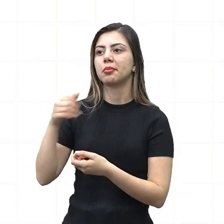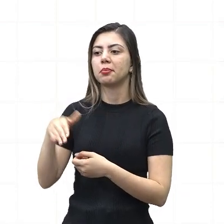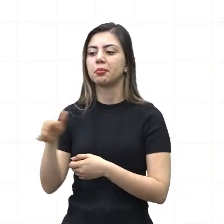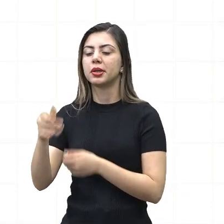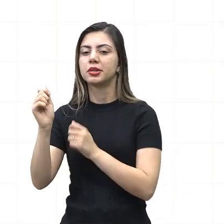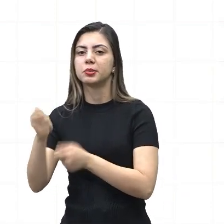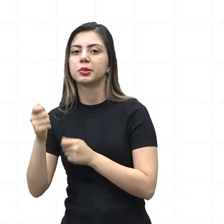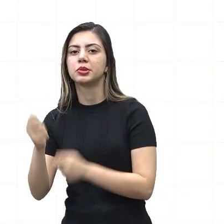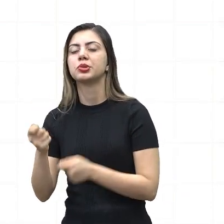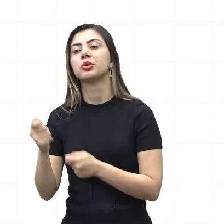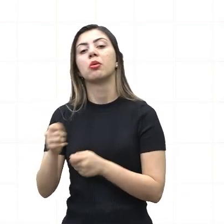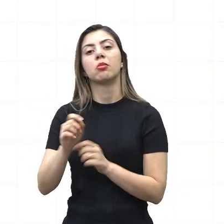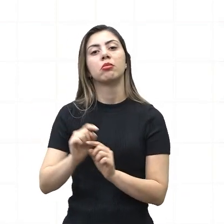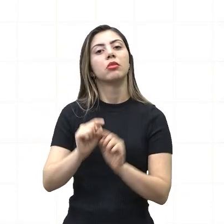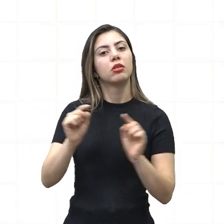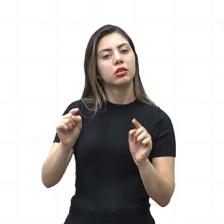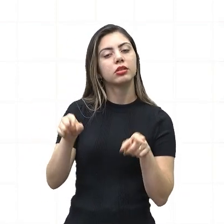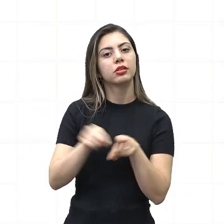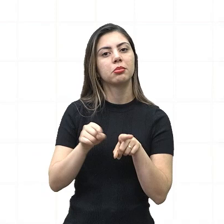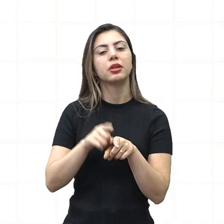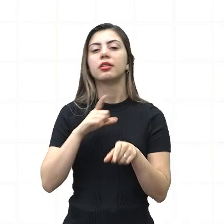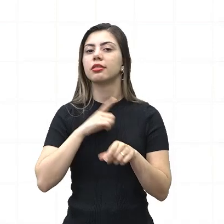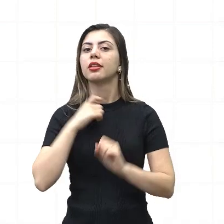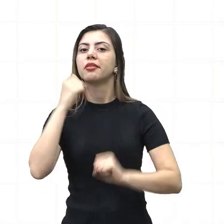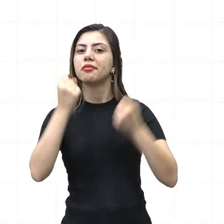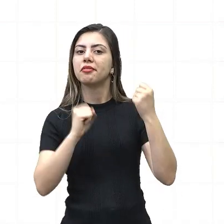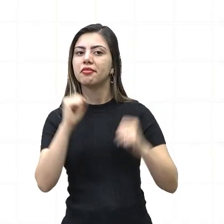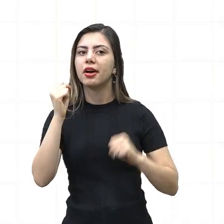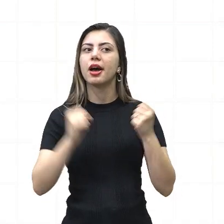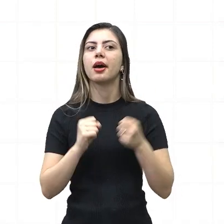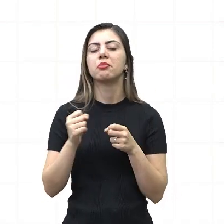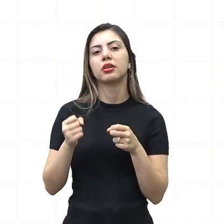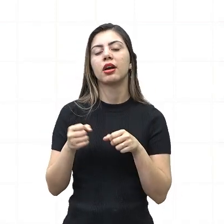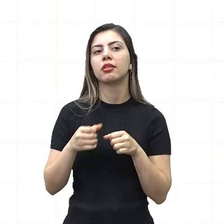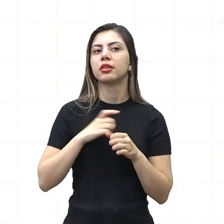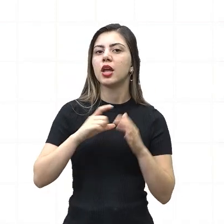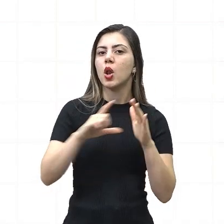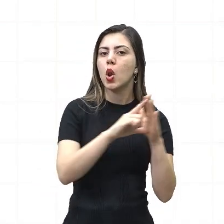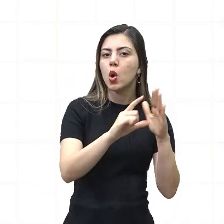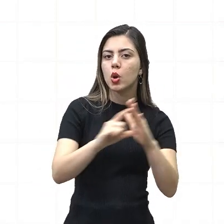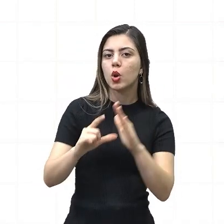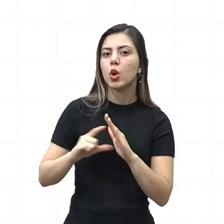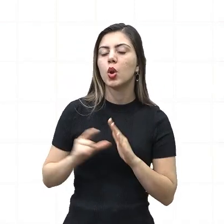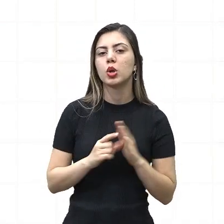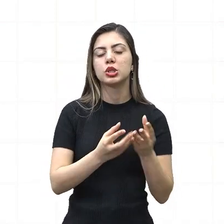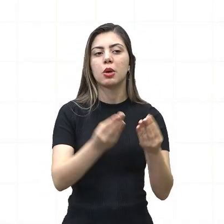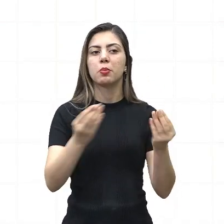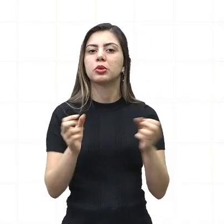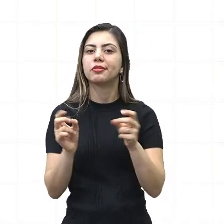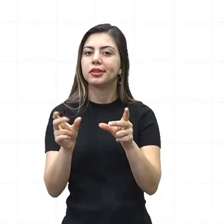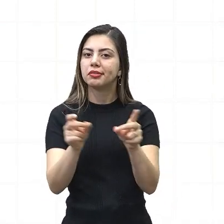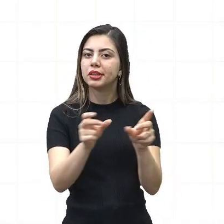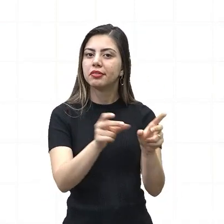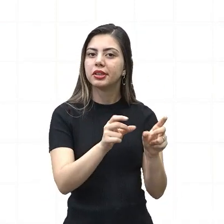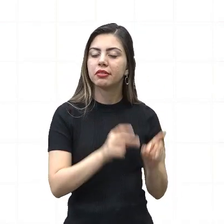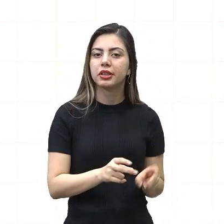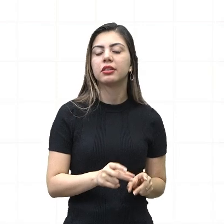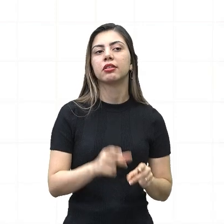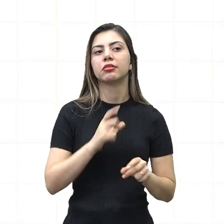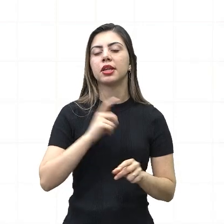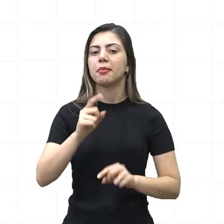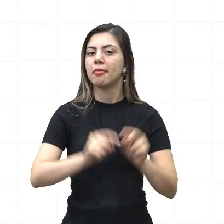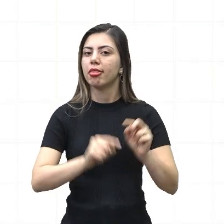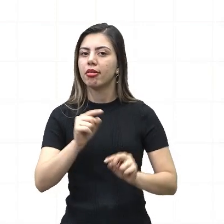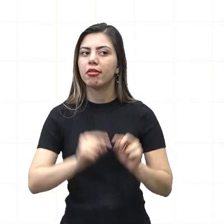mas também produz, também tem indústria e também tem muito comércio aqui no Brasil, né? Muitas vendas,